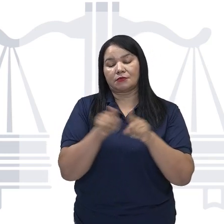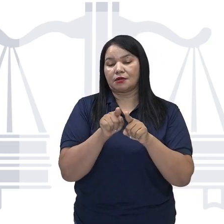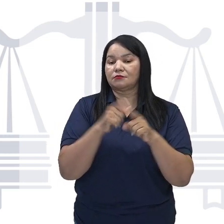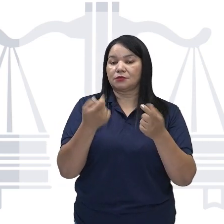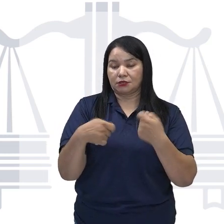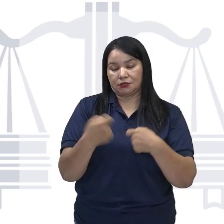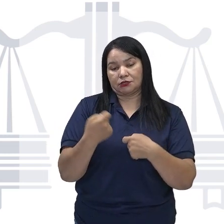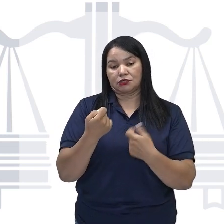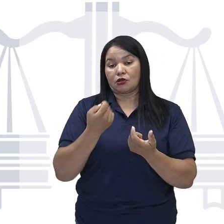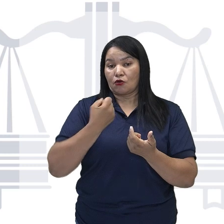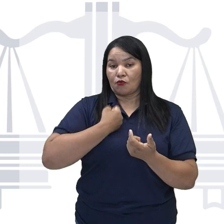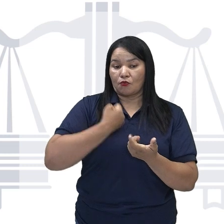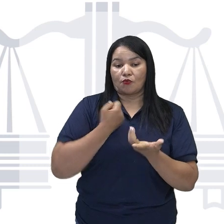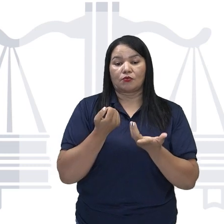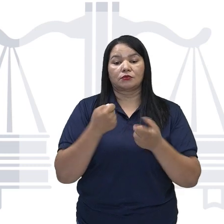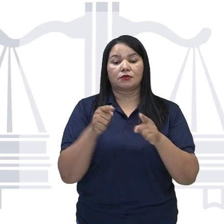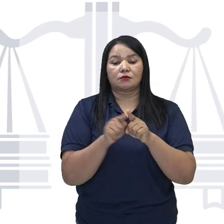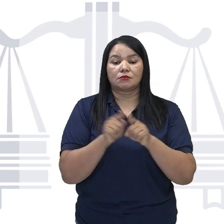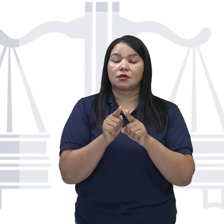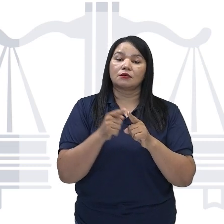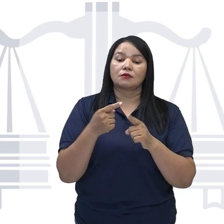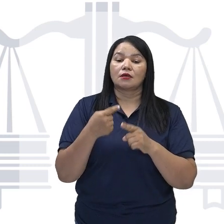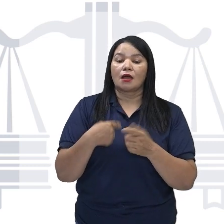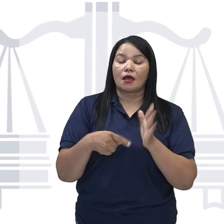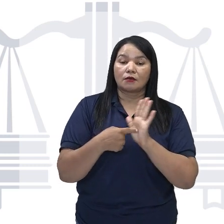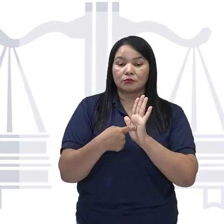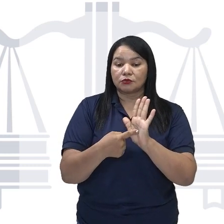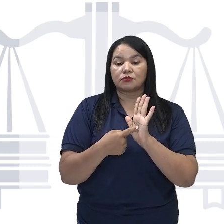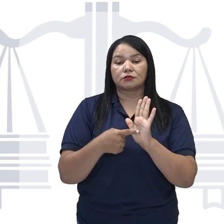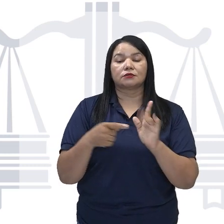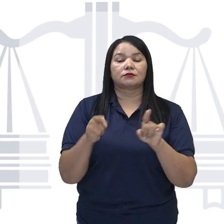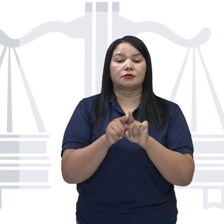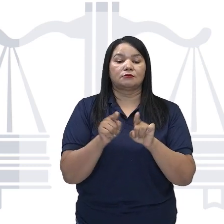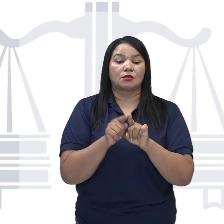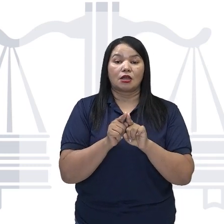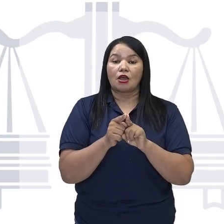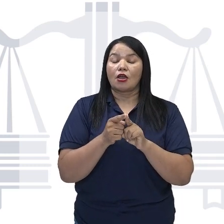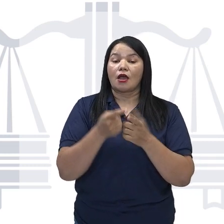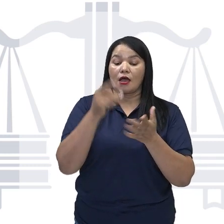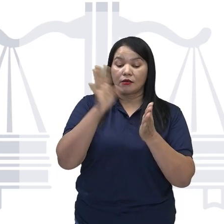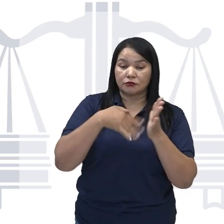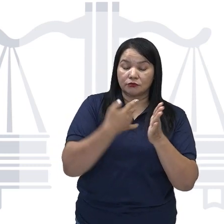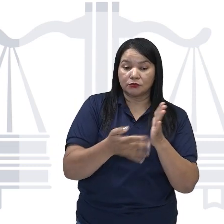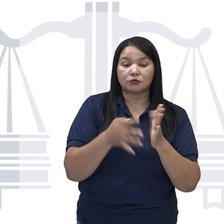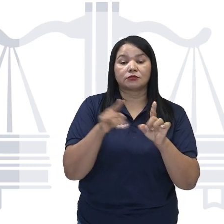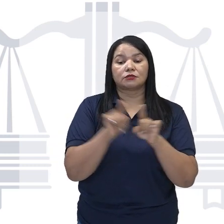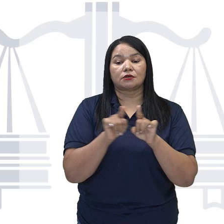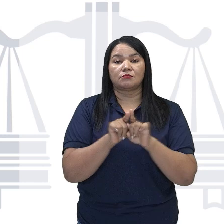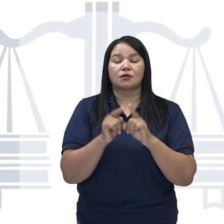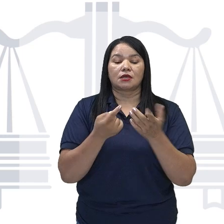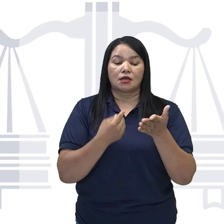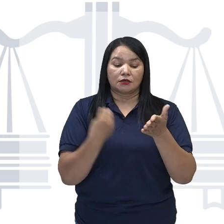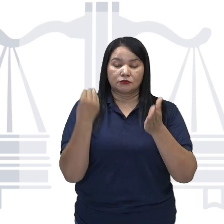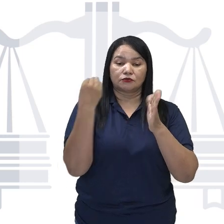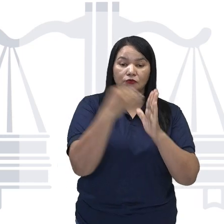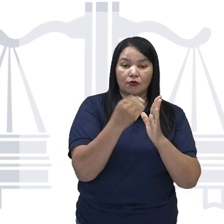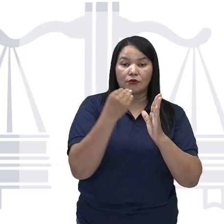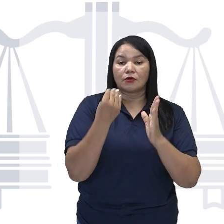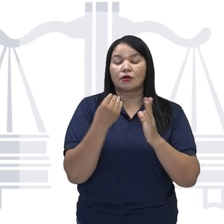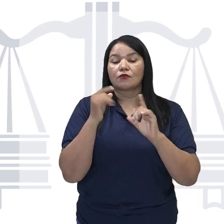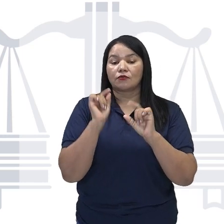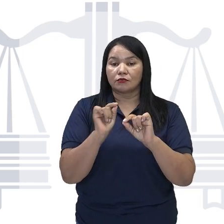aprovação para o DEPLAN, né? Nesse caminho, a gente volta lá na planilha, volta lá no CIGED e indica que